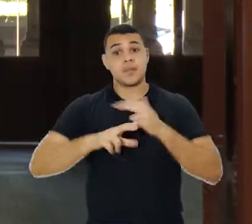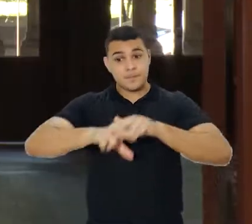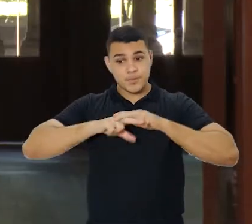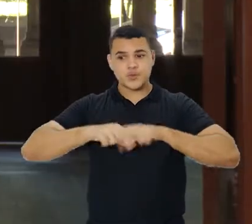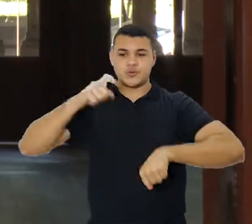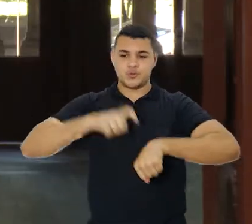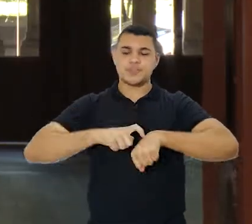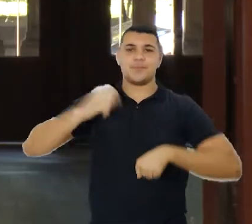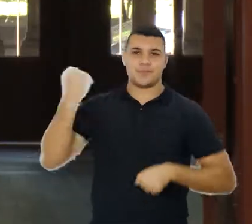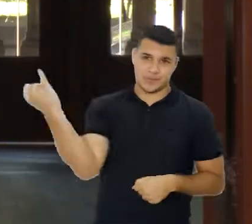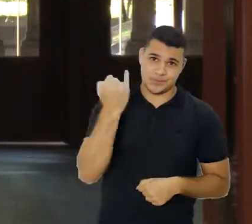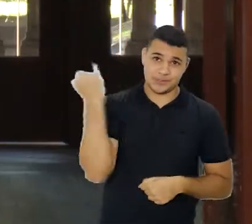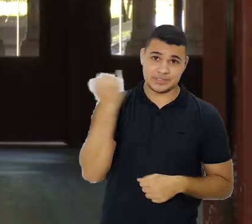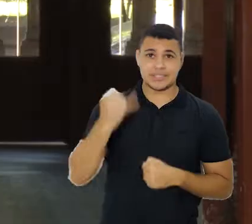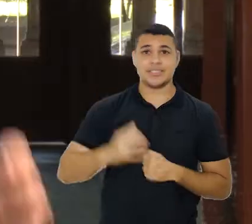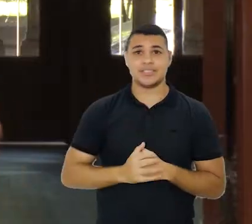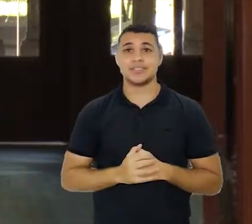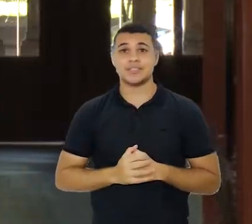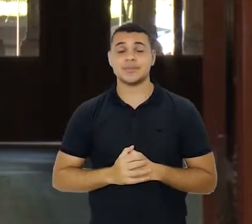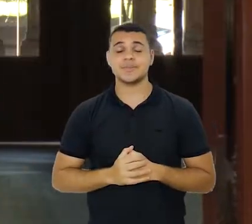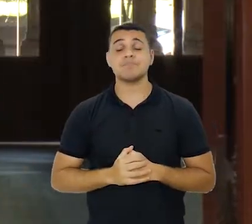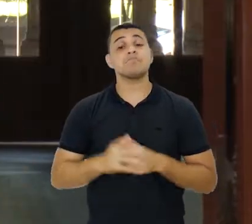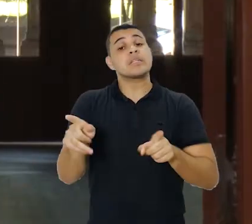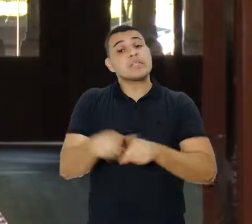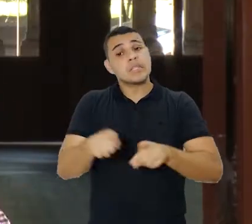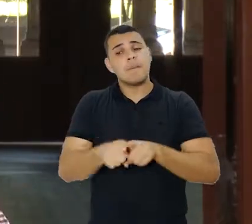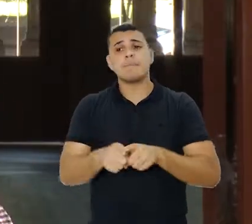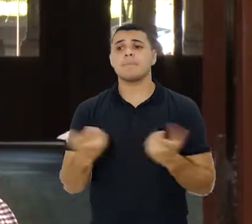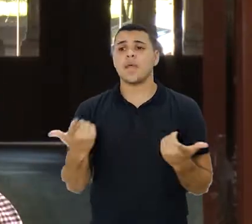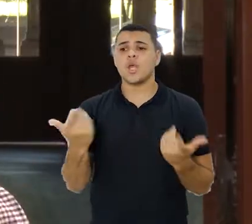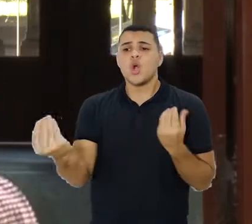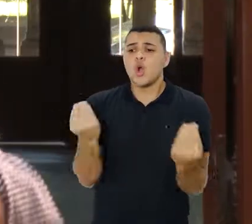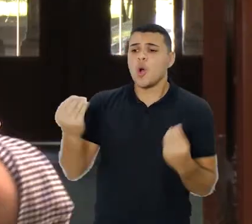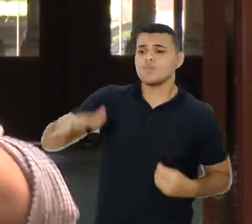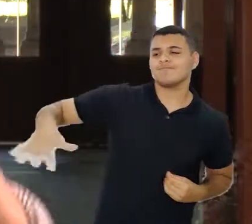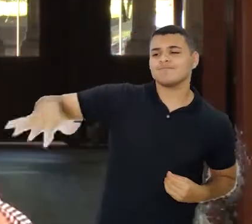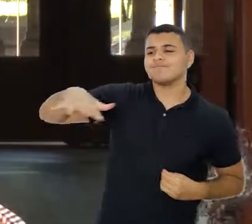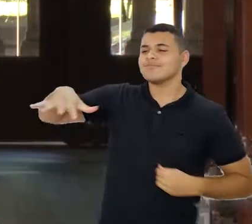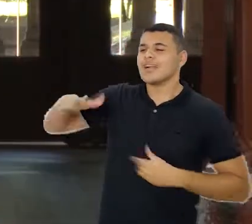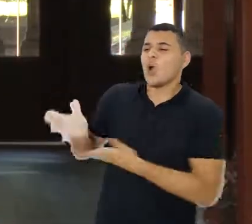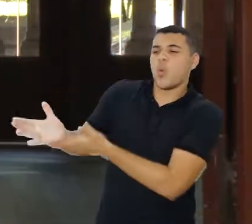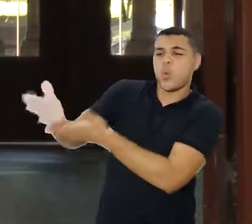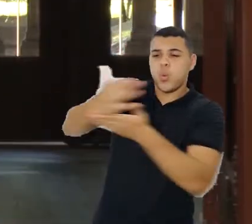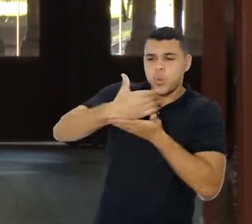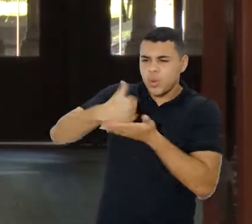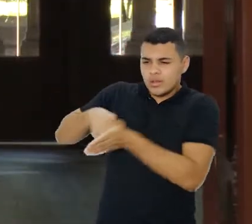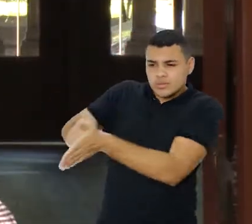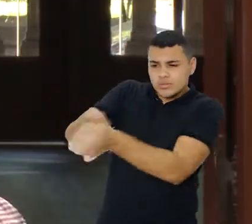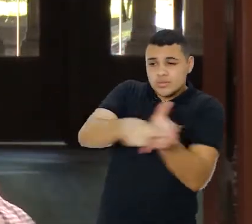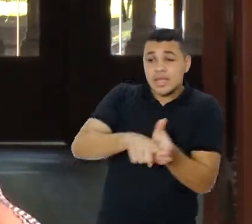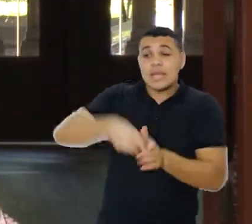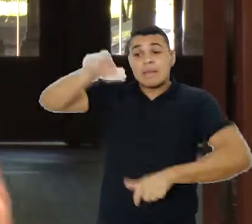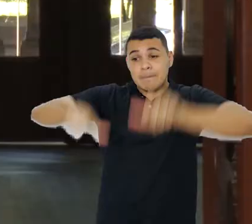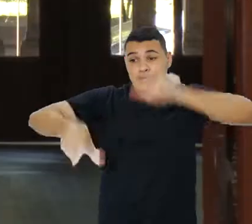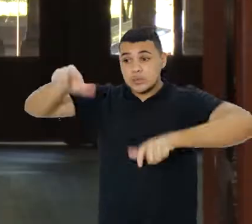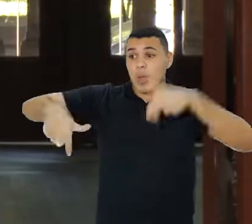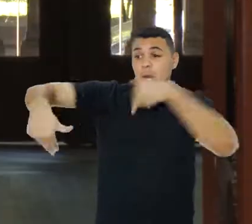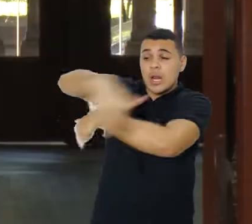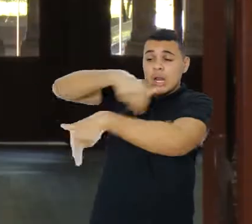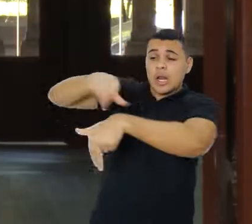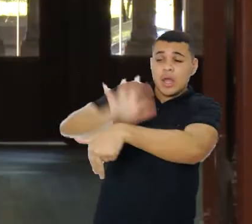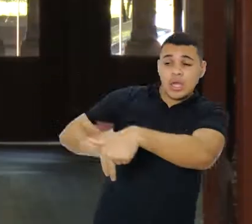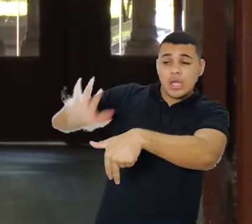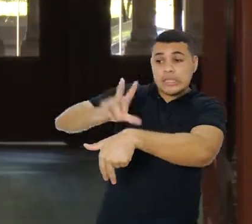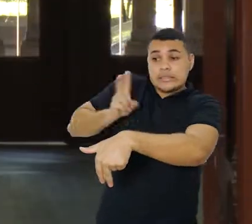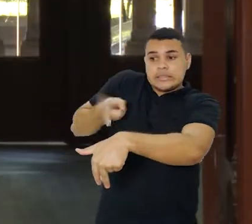dimensão do tempo, a dimensão do território e a dimensão populacional vão